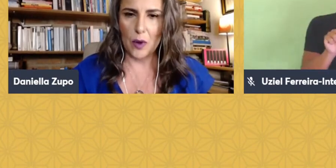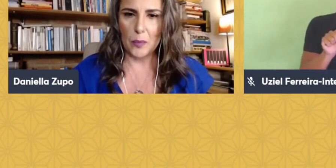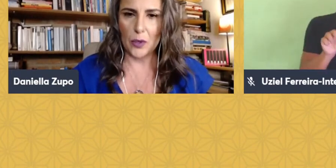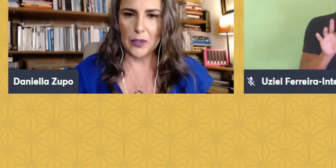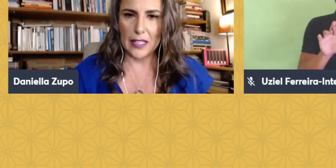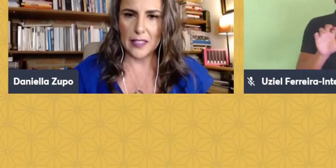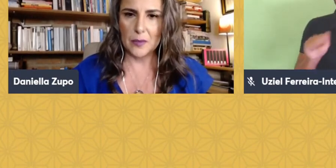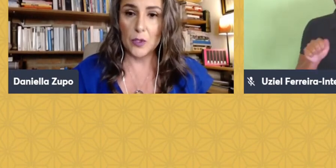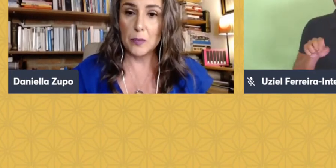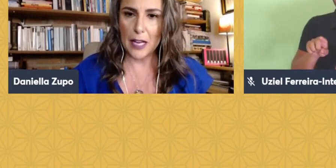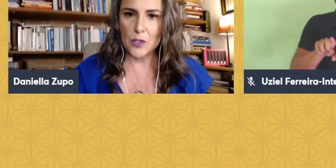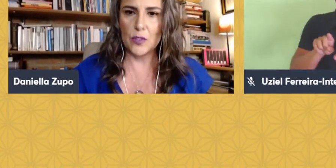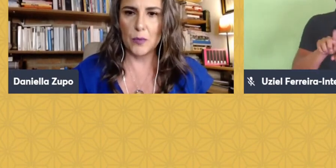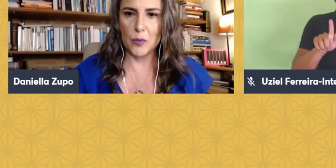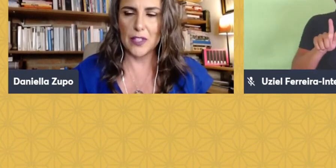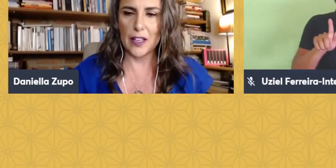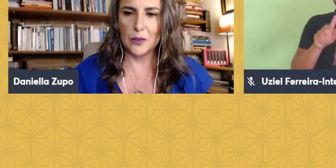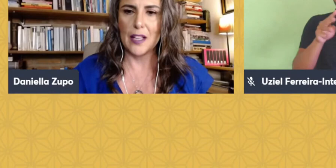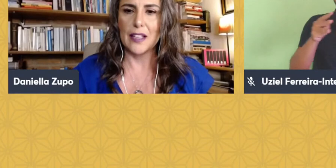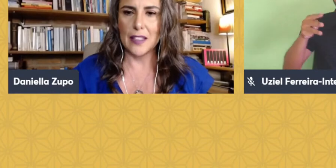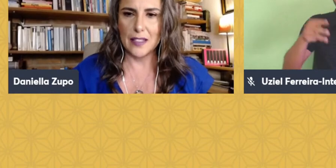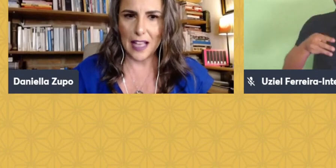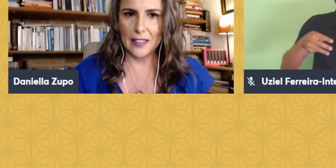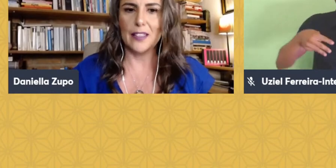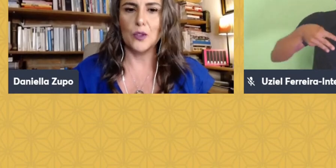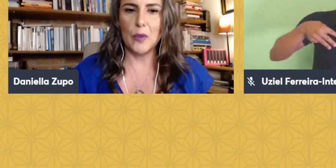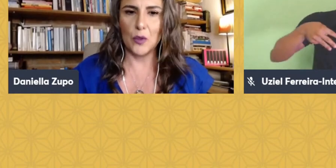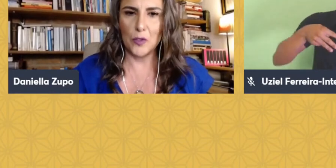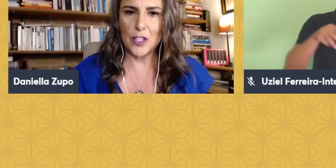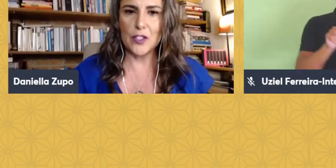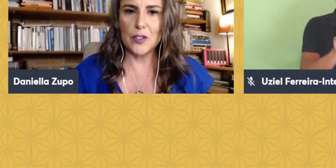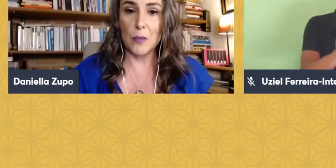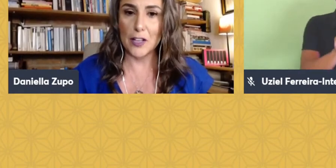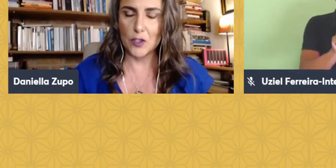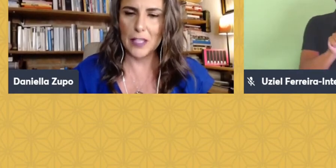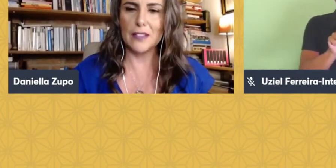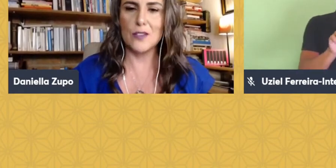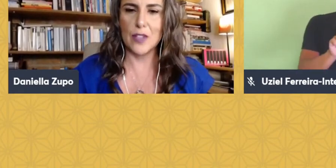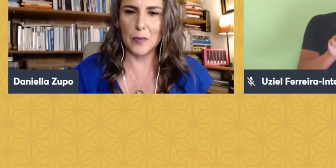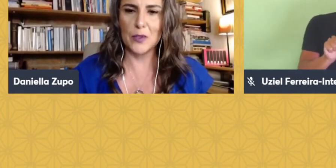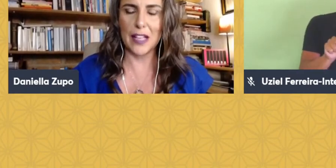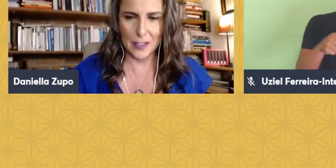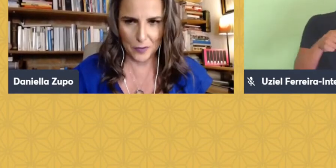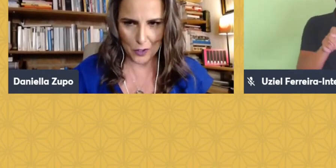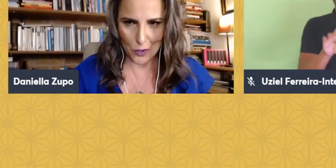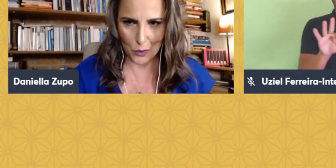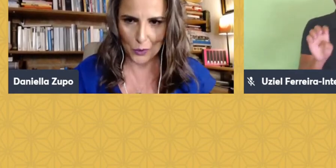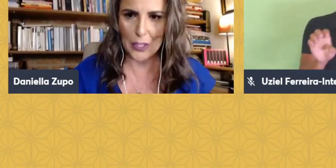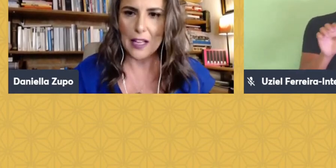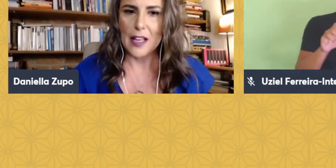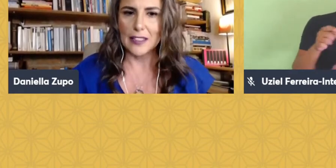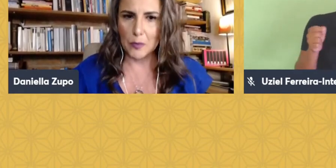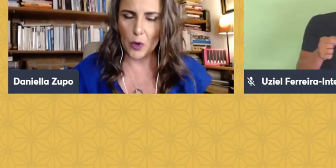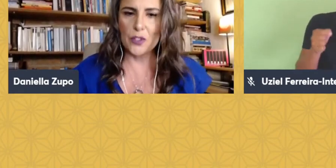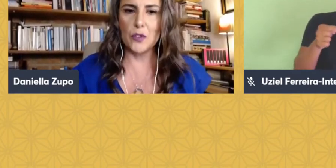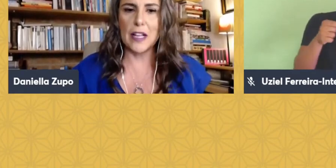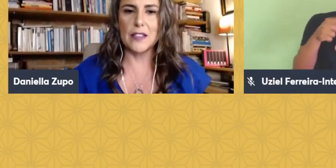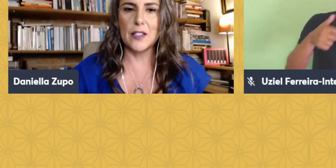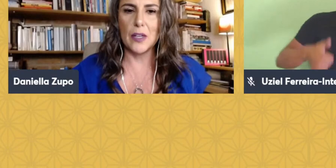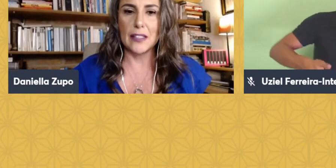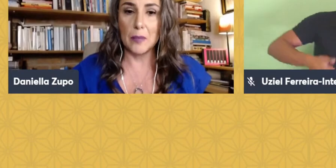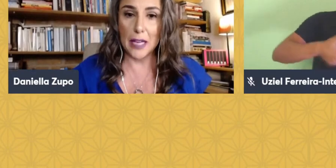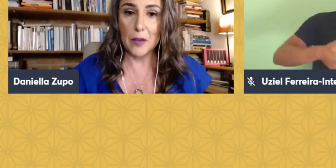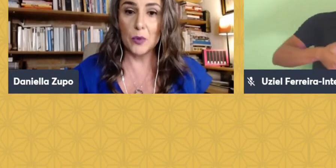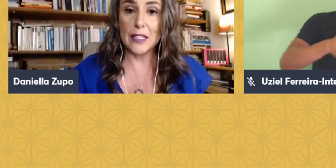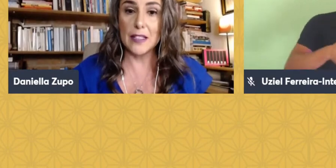conta com apoio da Expresso Nepomuceno assada do banco fidis do Mart Minas amigos da casa Fiat de cultura da